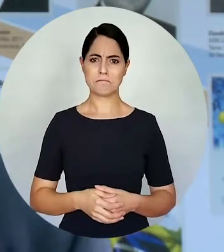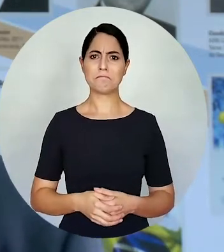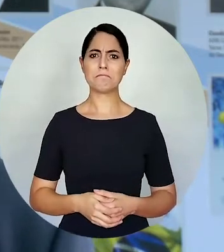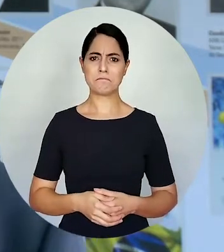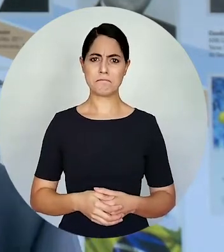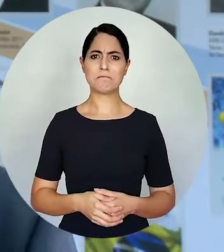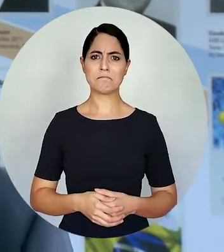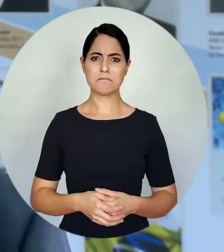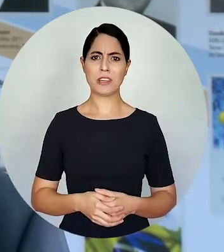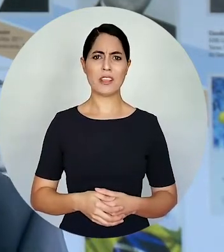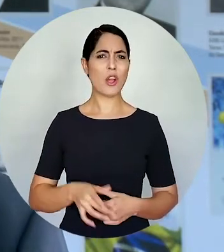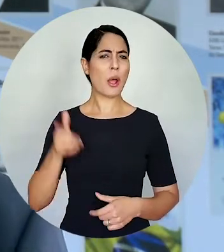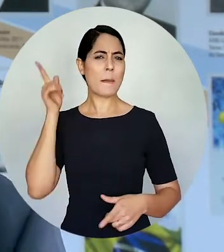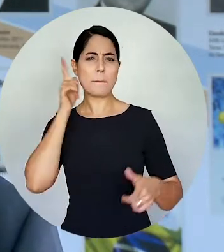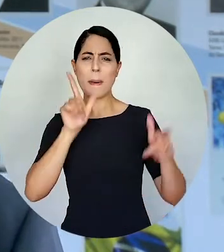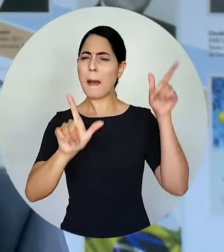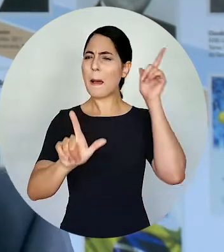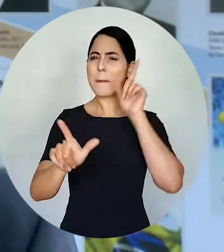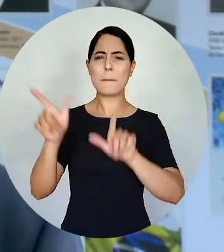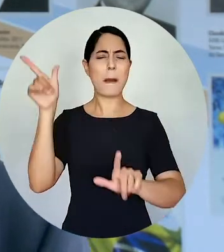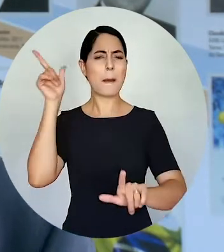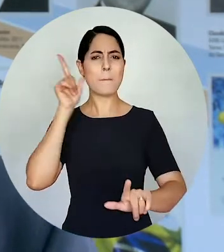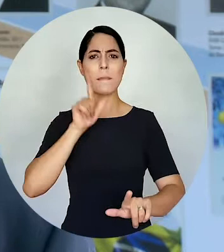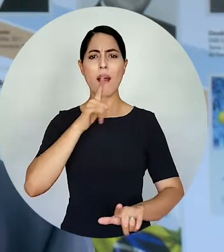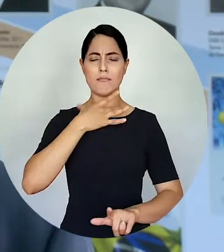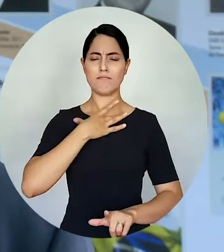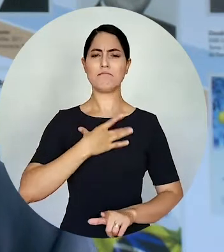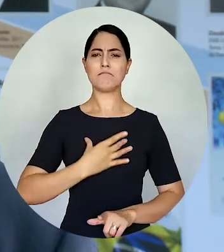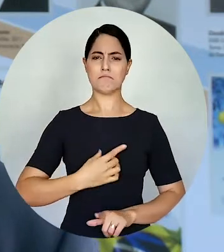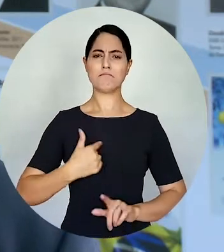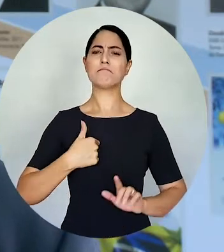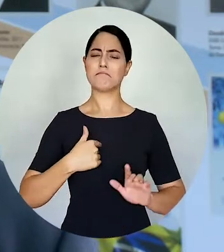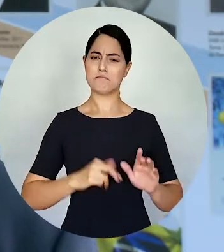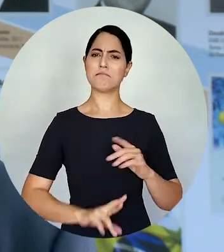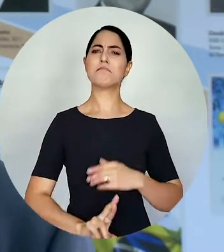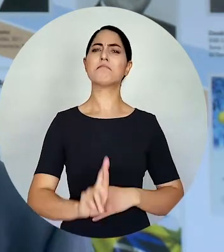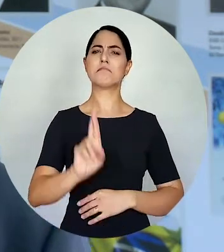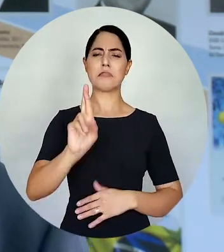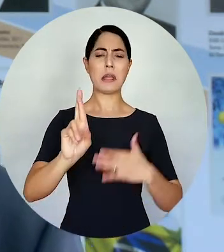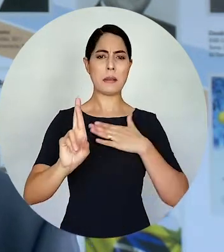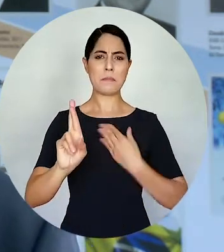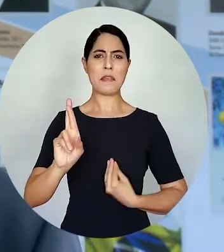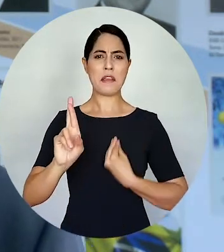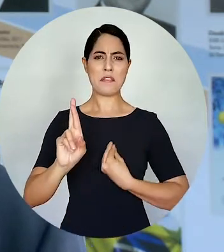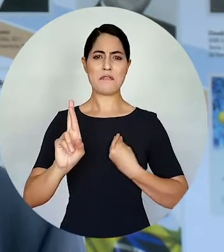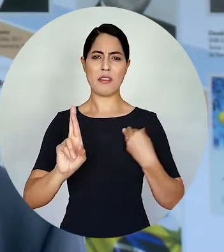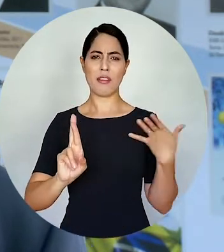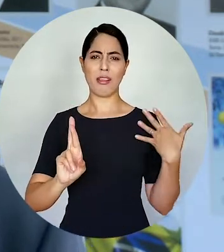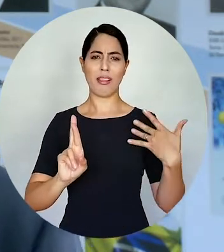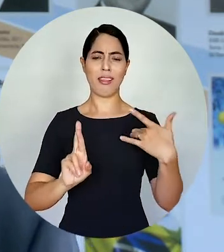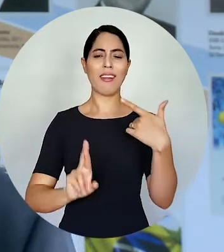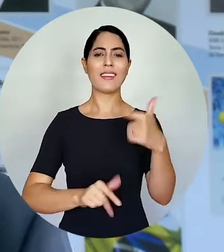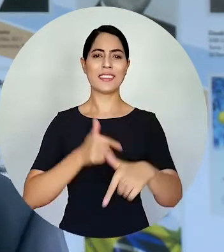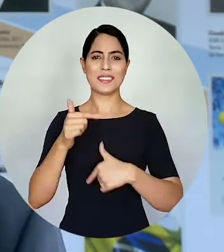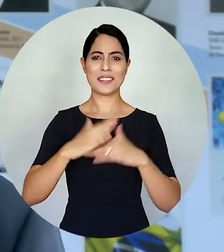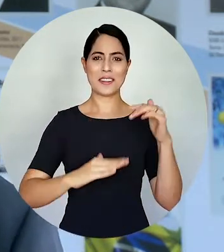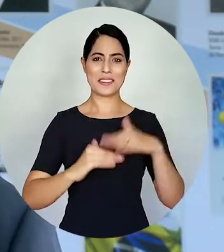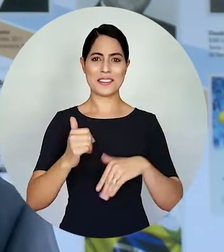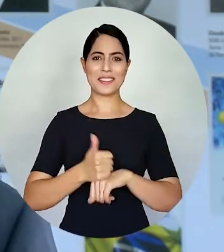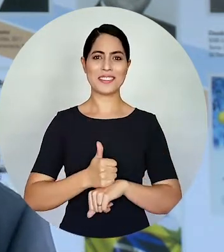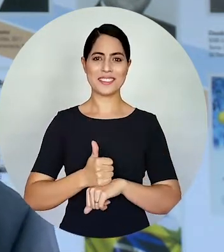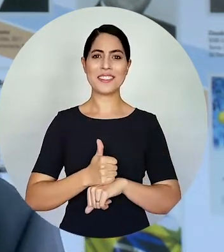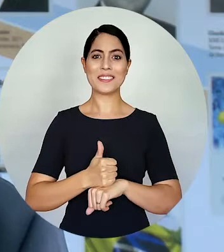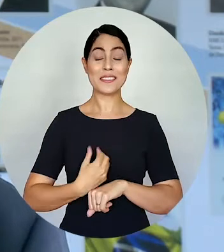dentre as maiores conquistas que eu pude ter em toda a minha vida profissional para os restos do meu